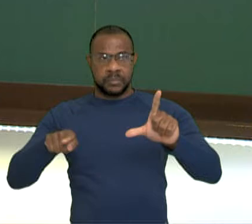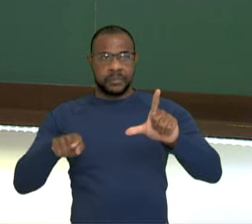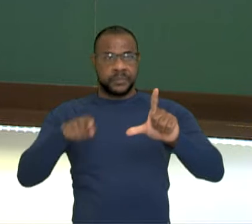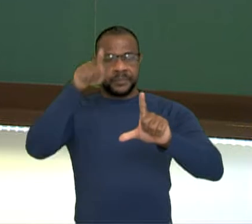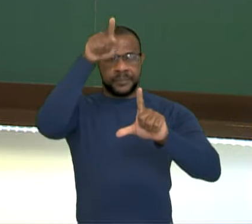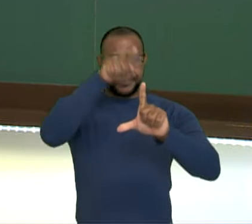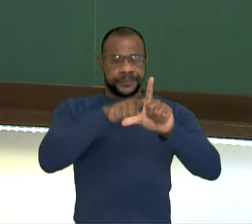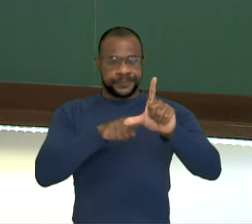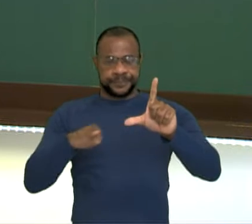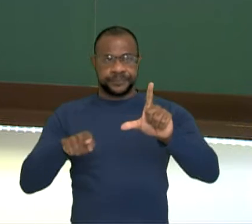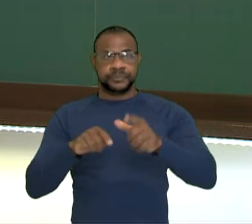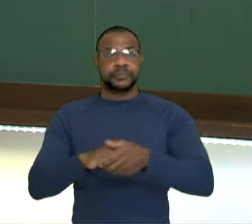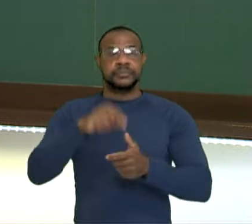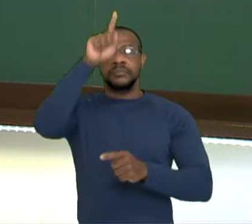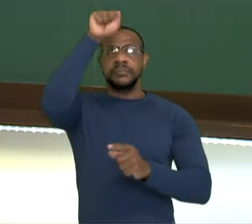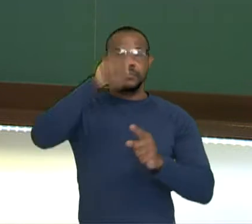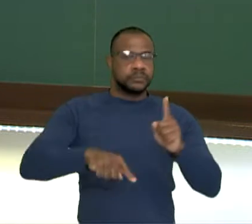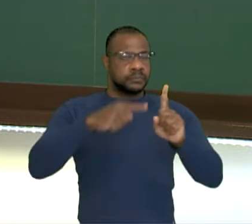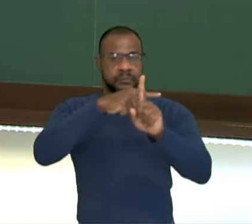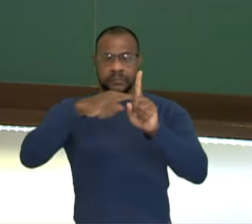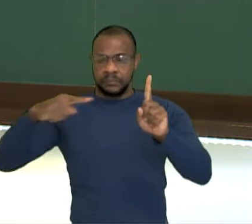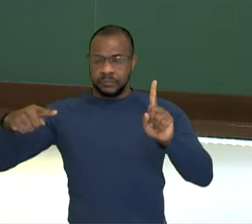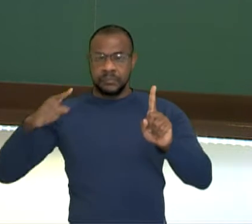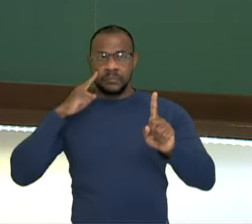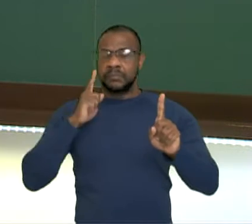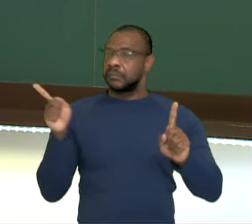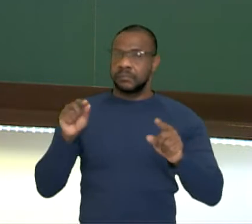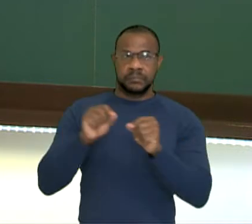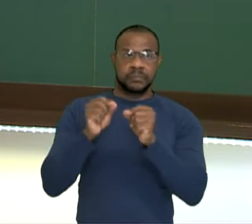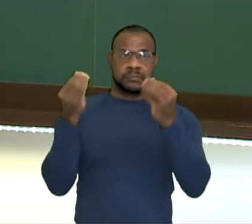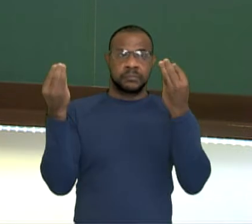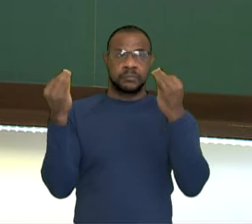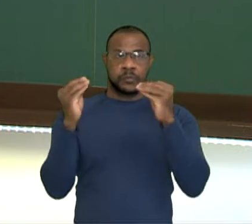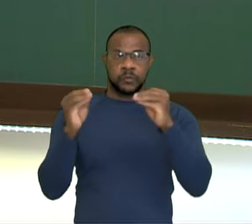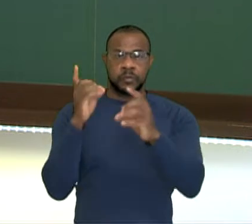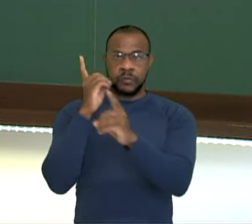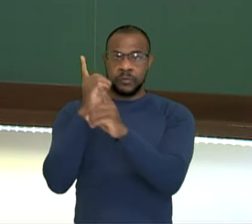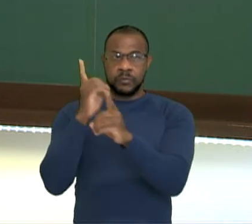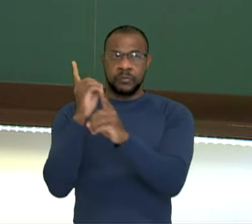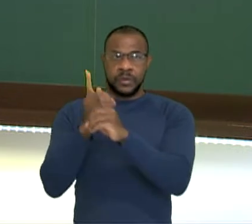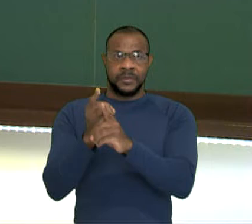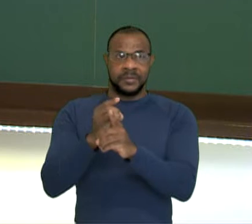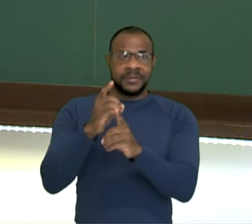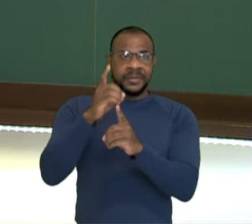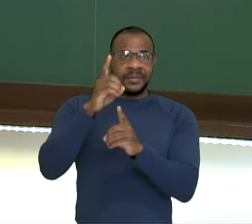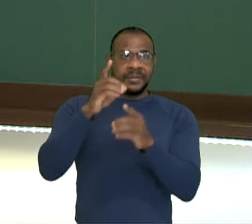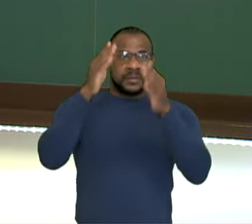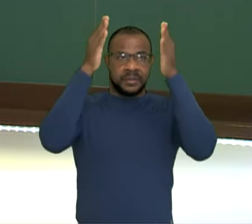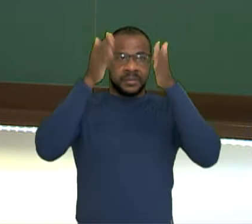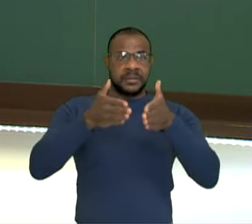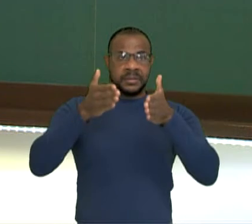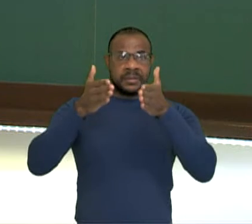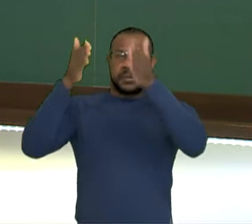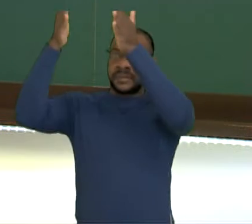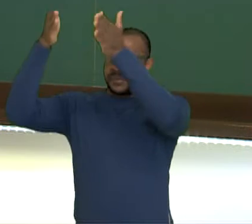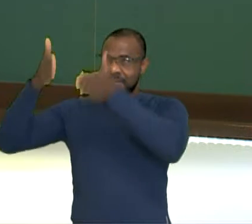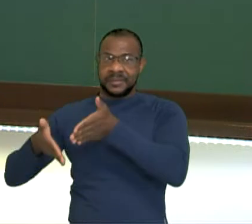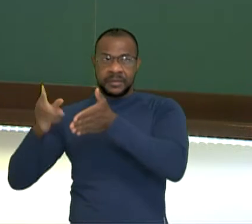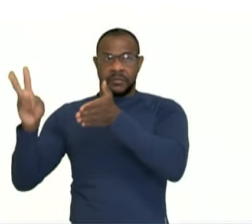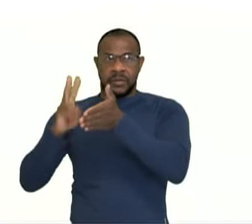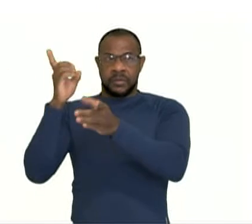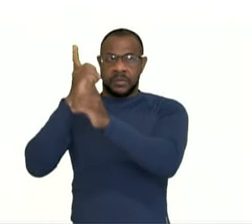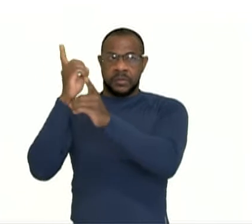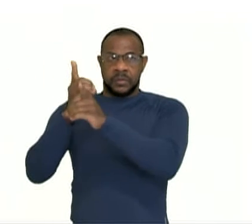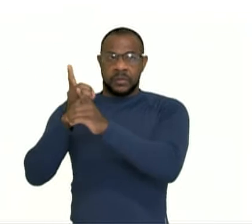gente vai colocar esses valores que a gente encontrou aqui na minha imagem